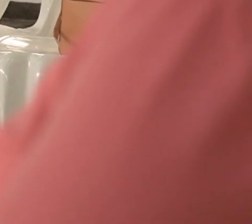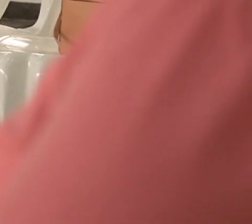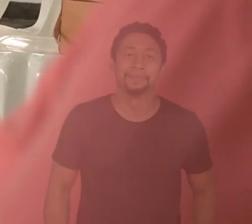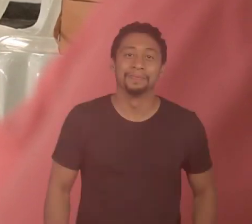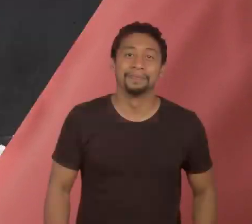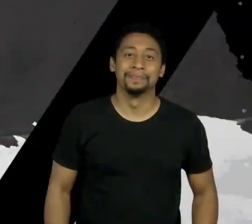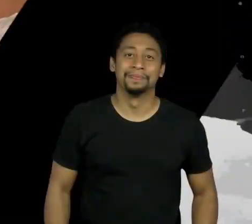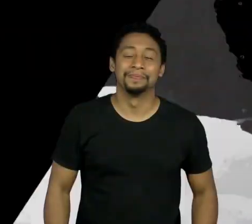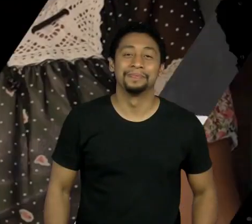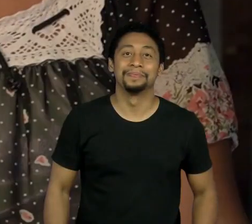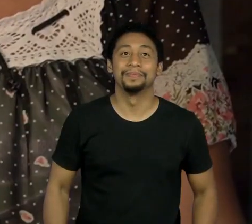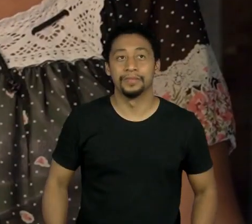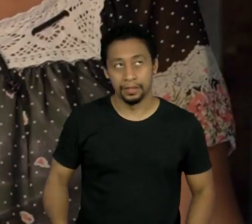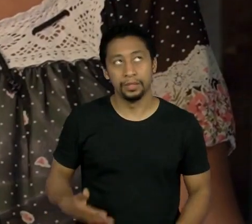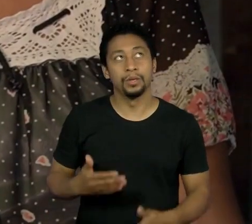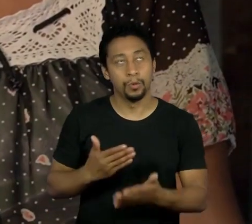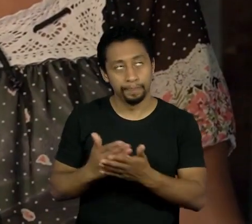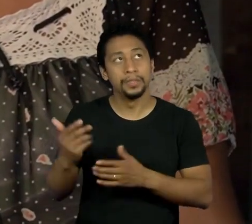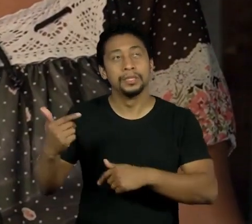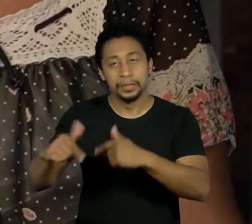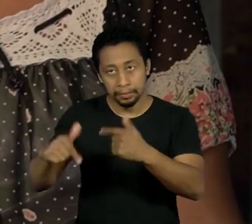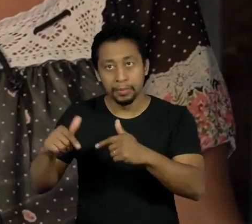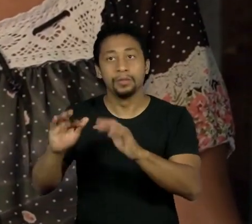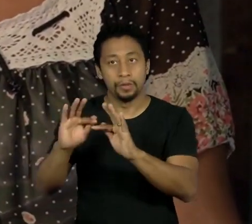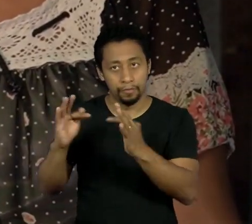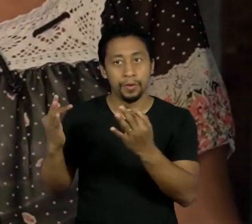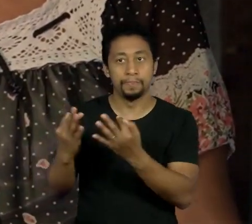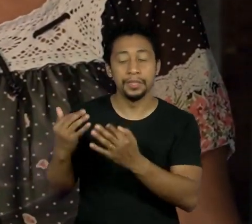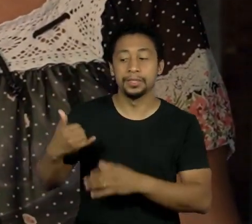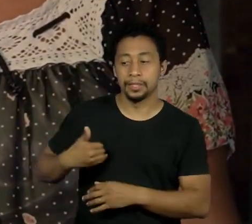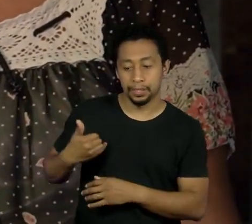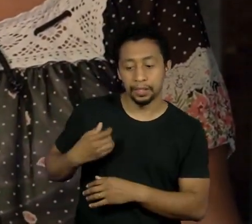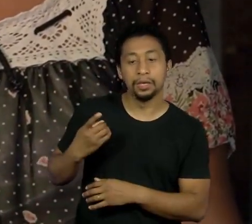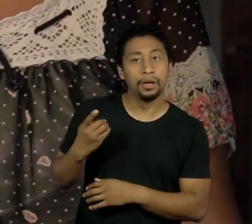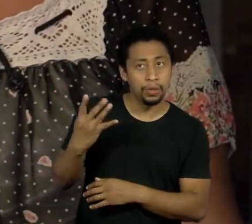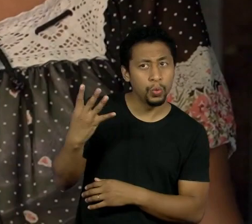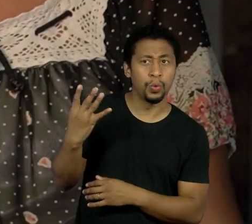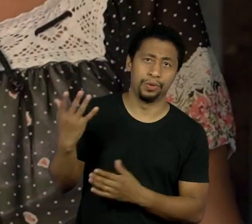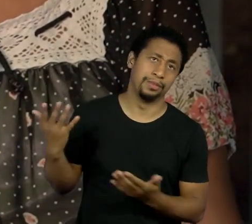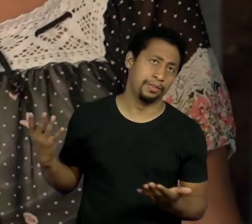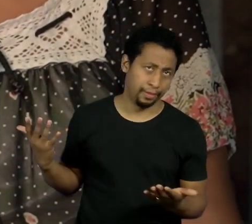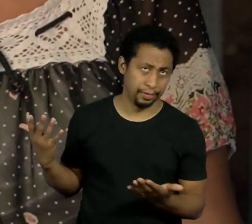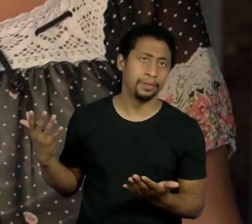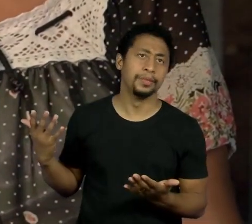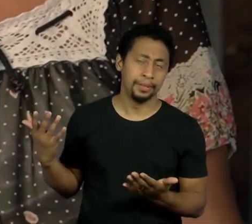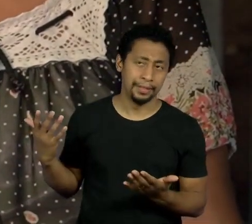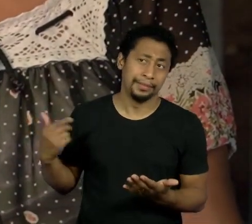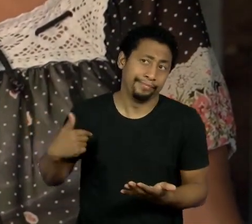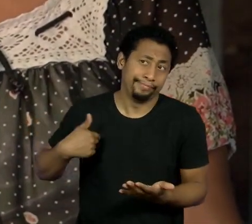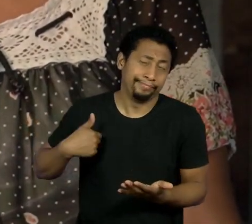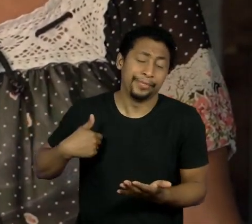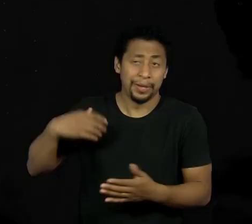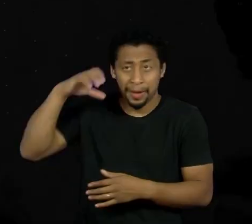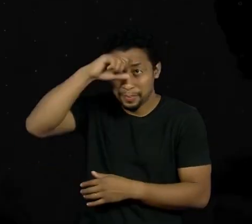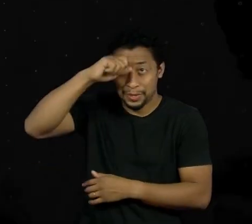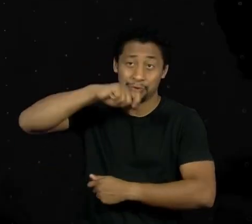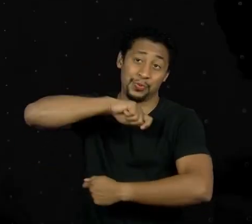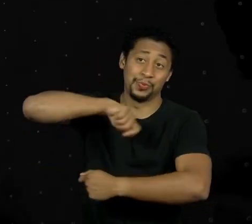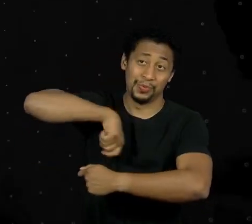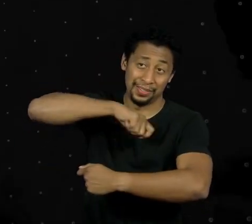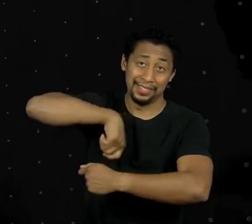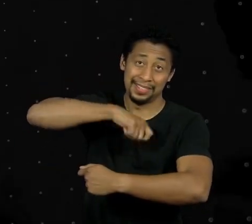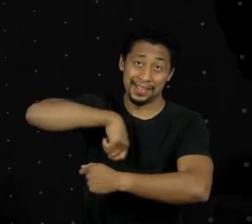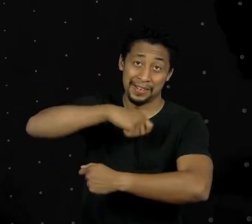Eu fui trabalhar em casa de família, eu tinha 14 anos quando eu fui trabalhar em casa de família. Já aprendi a cozinhar lá, né? Eu